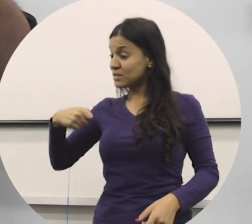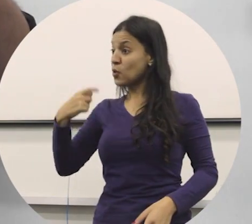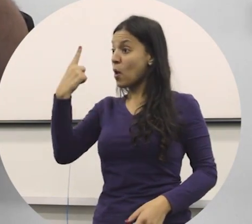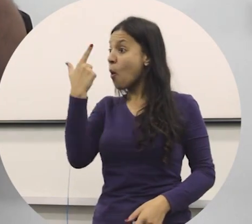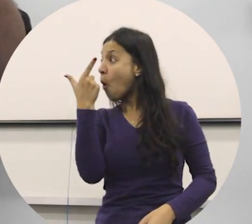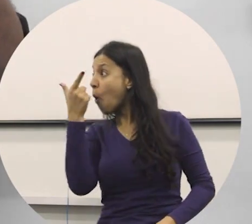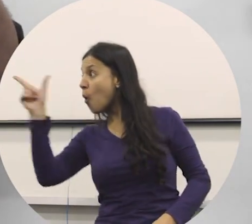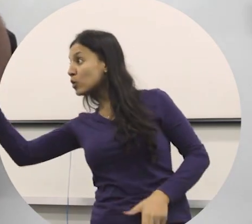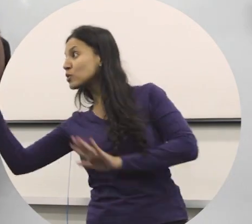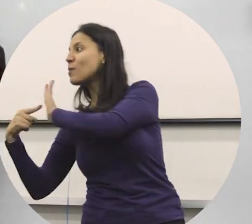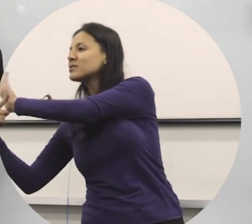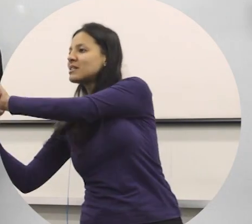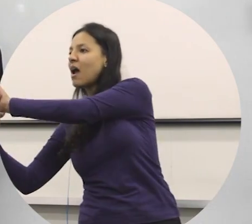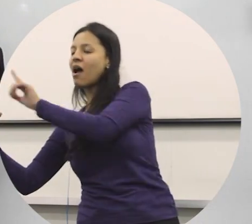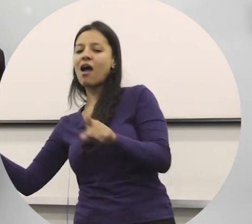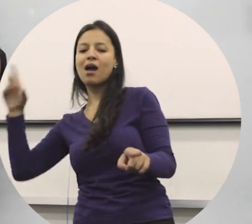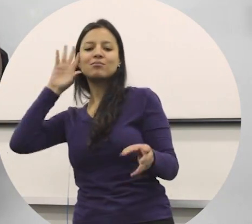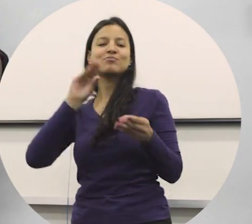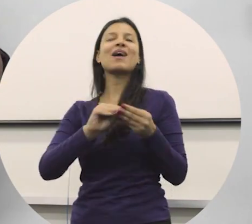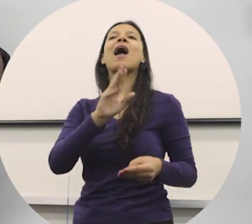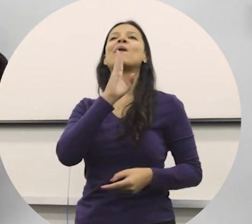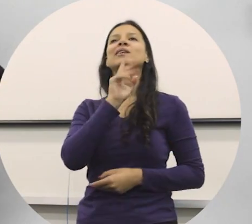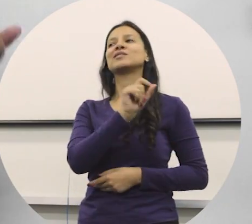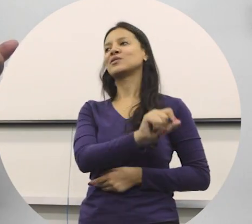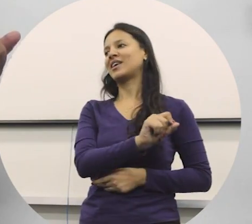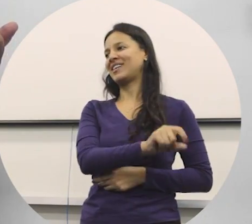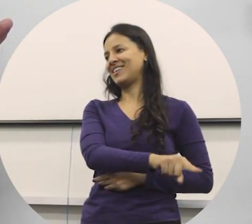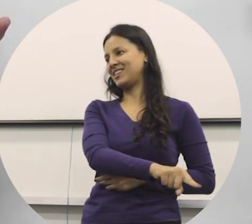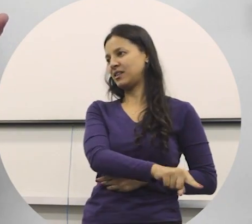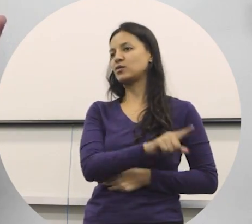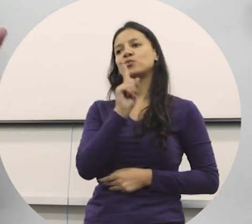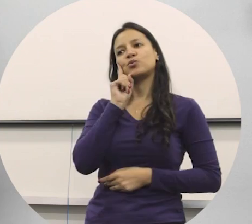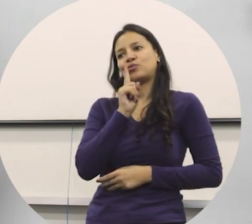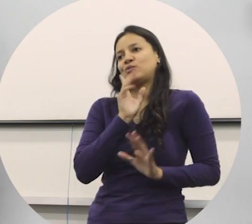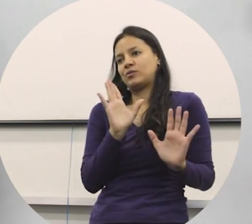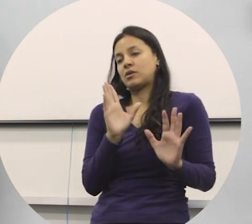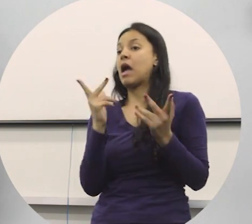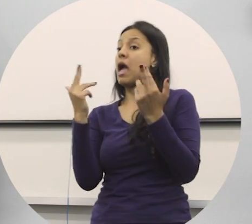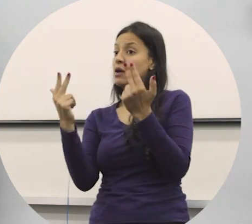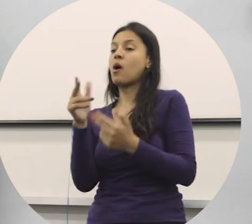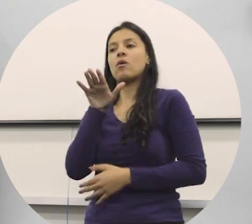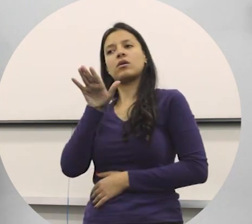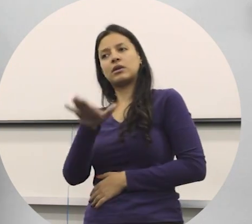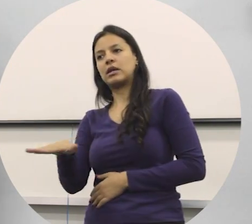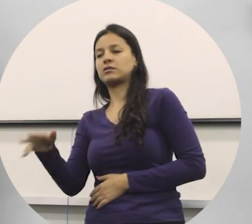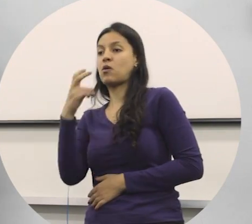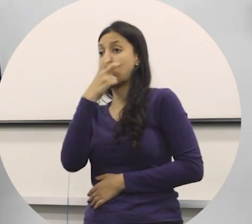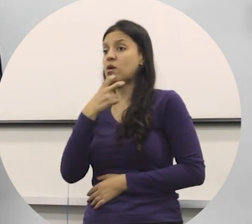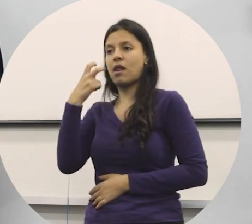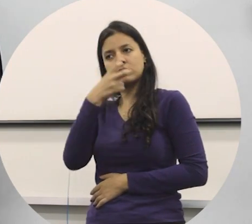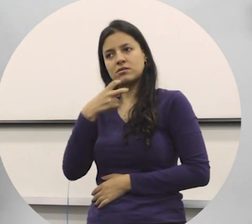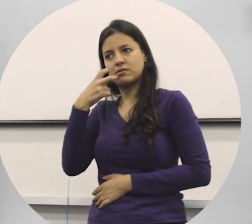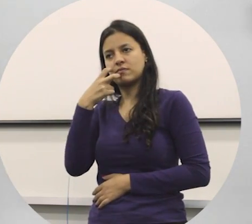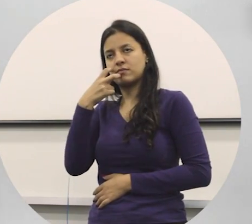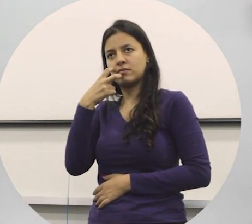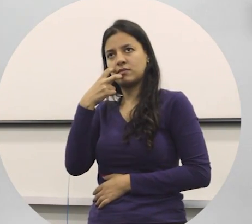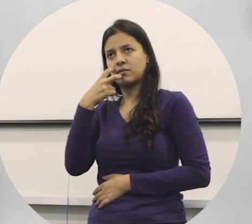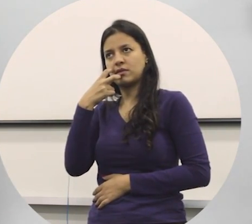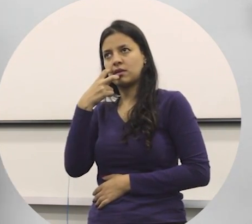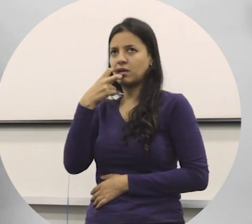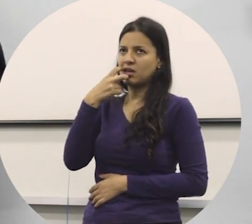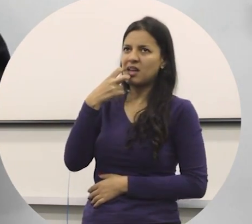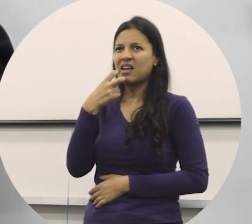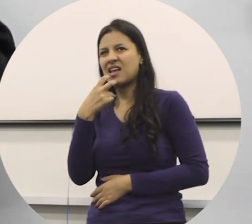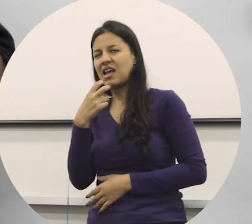cresce com essa identificação. Uma criança oralizada, nem sempre ela... Nem sempre não, né? Não,